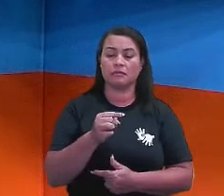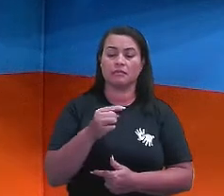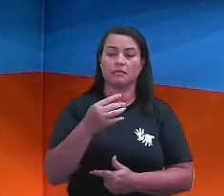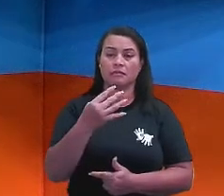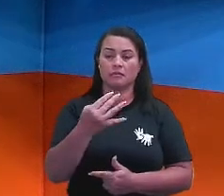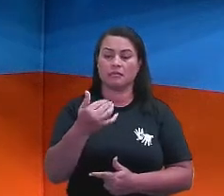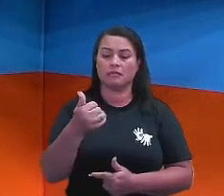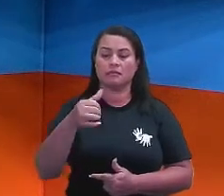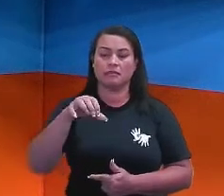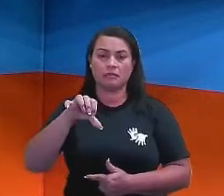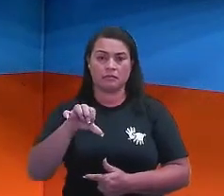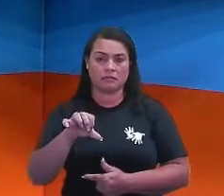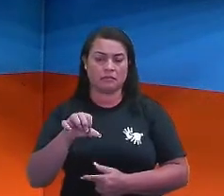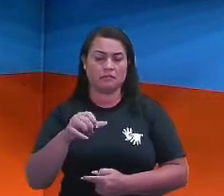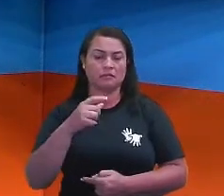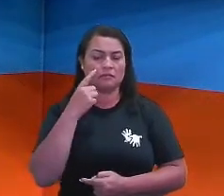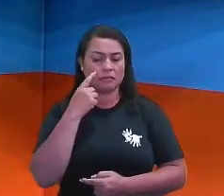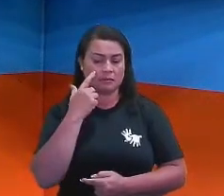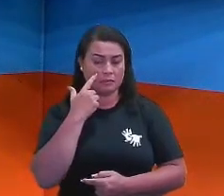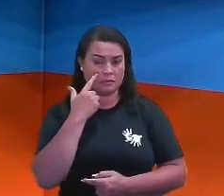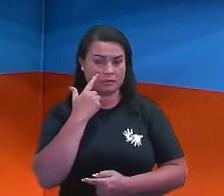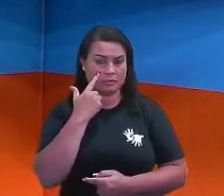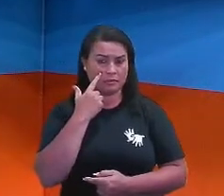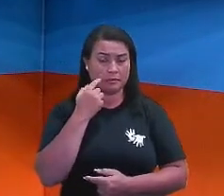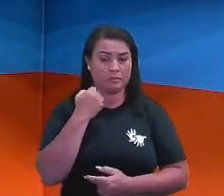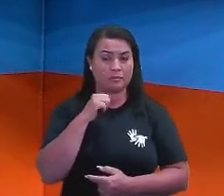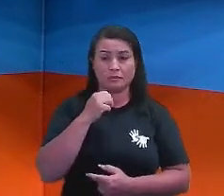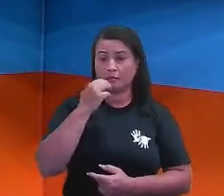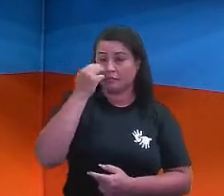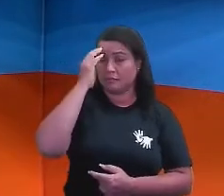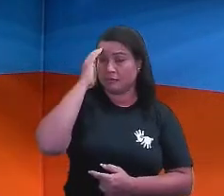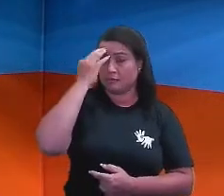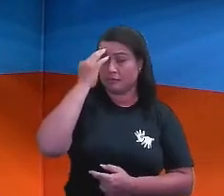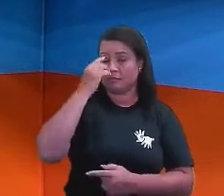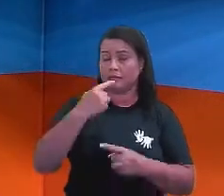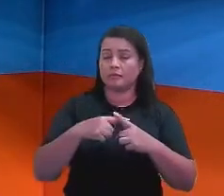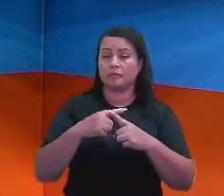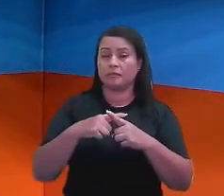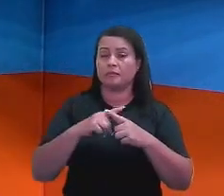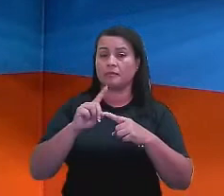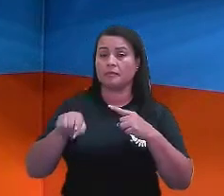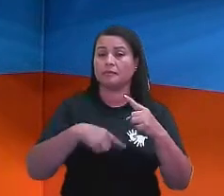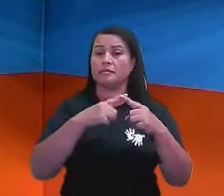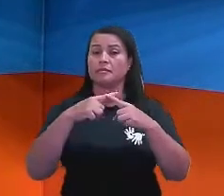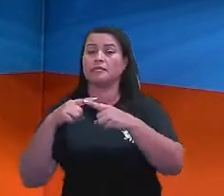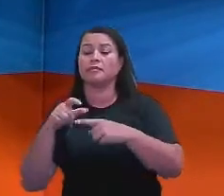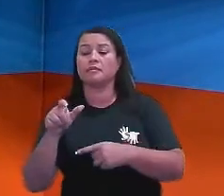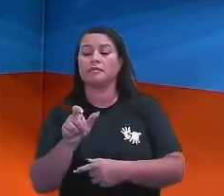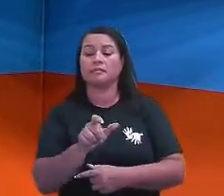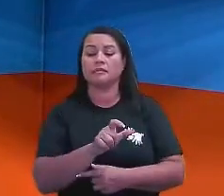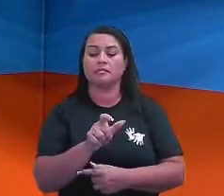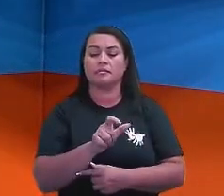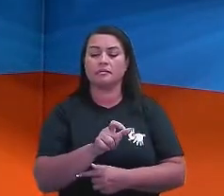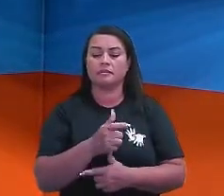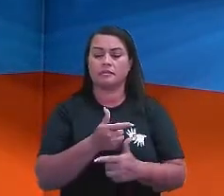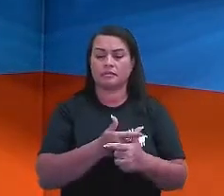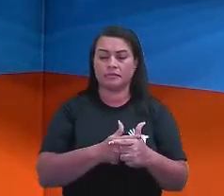X, multiplicando o X. Então, eu preciso passar para outro lado dividindo. Então, eu